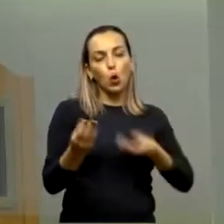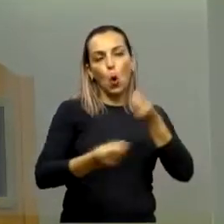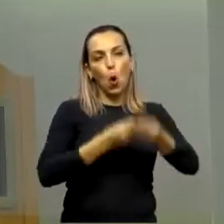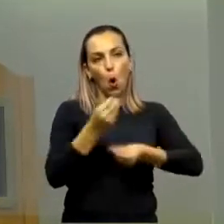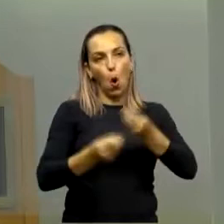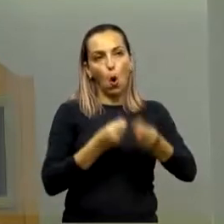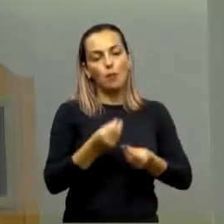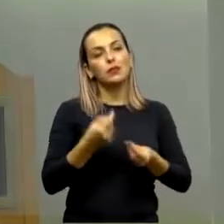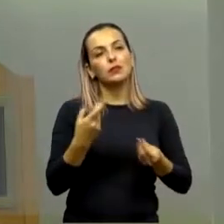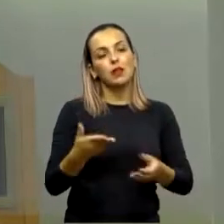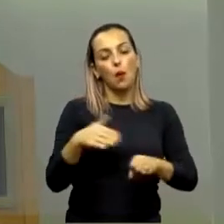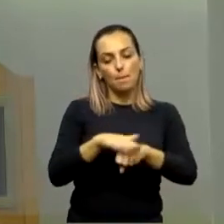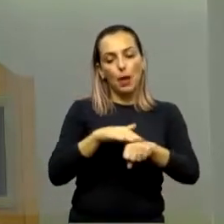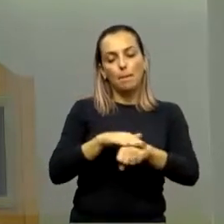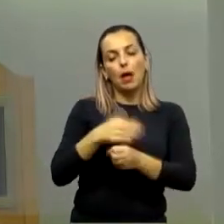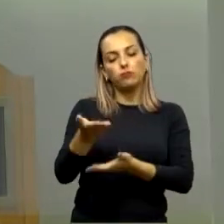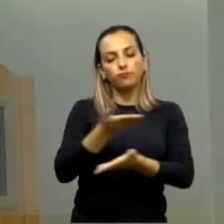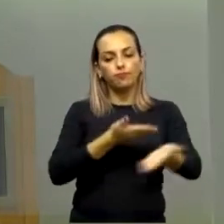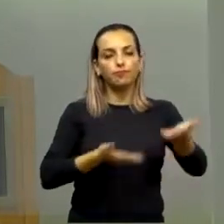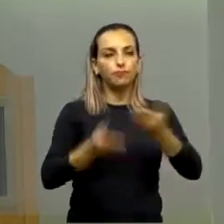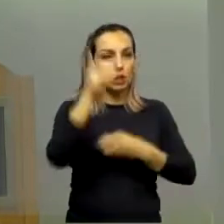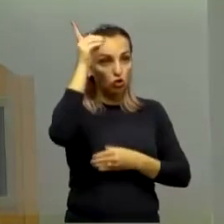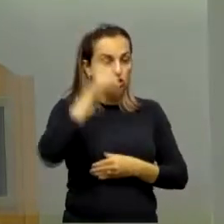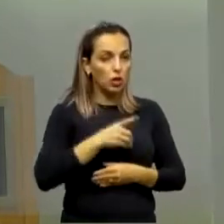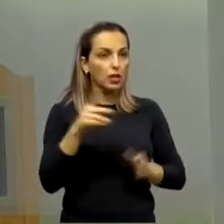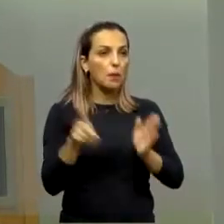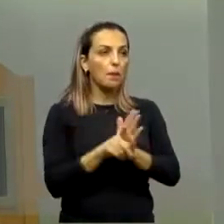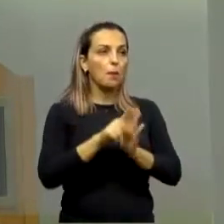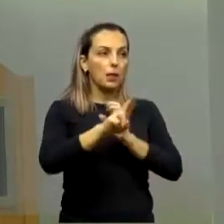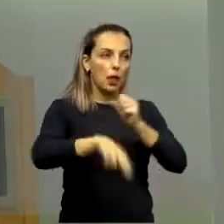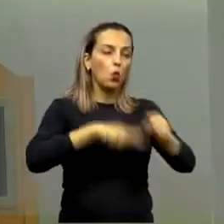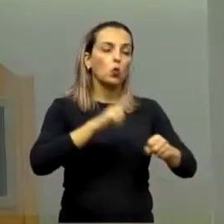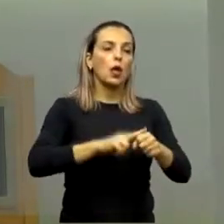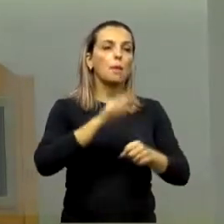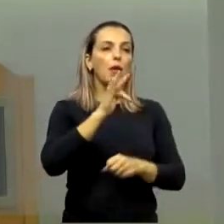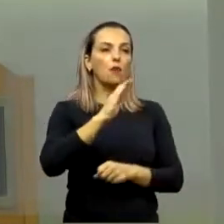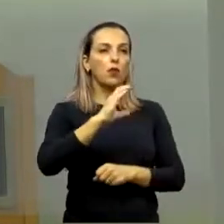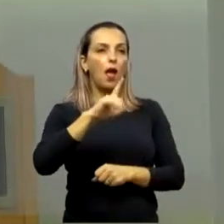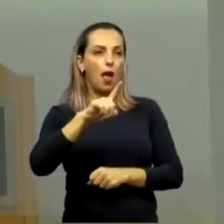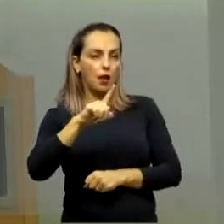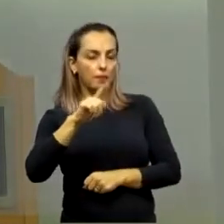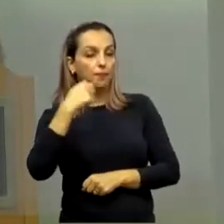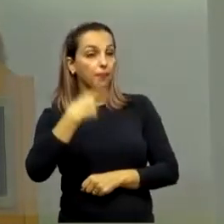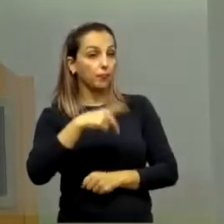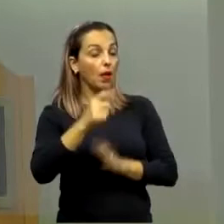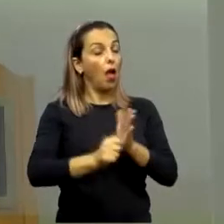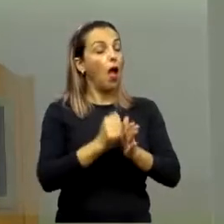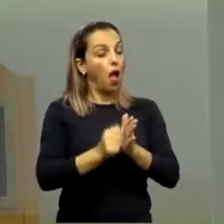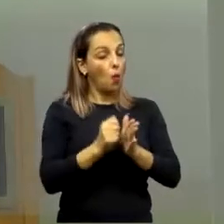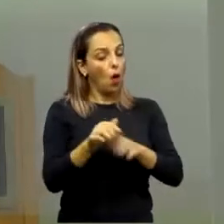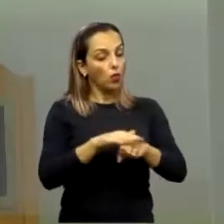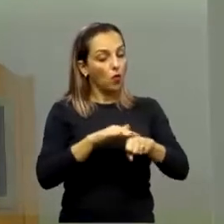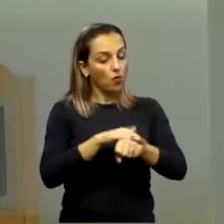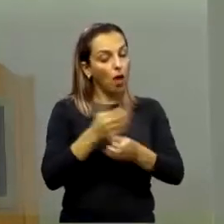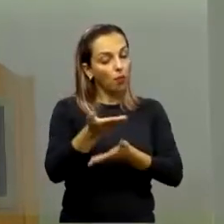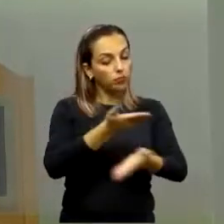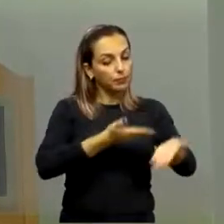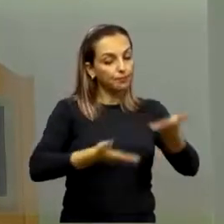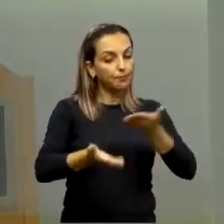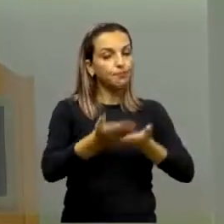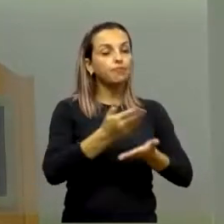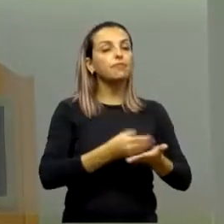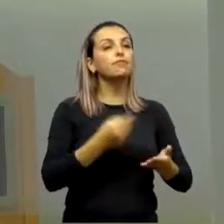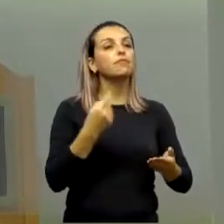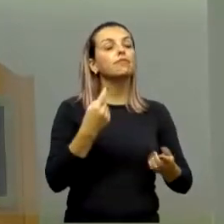junto com a diretoria da Faculdade de Ciências e Letras agradeço muito a Anna em nome dela todo pessoal da Diretoria da Faculdade de Ciências e Letras da Unesp